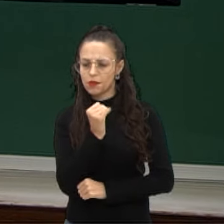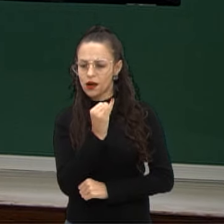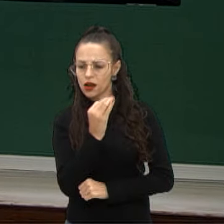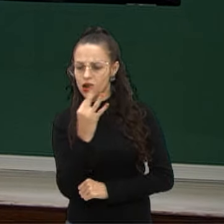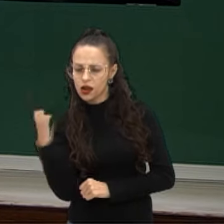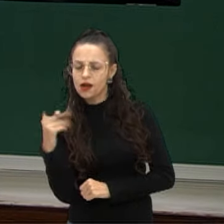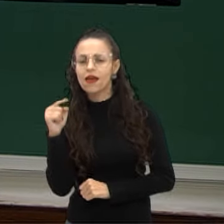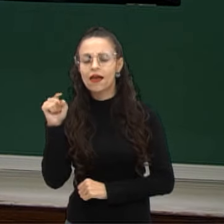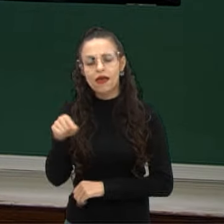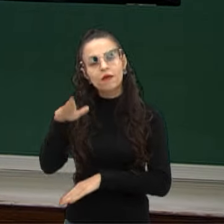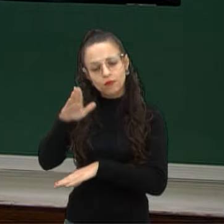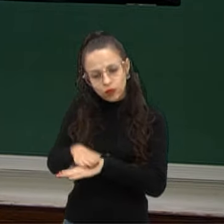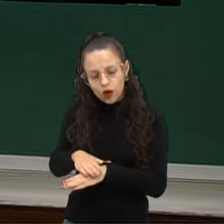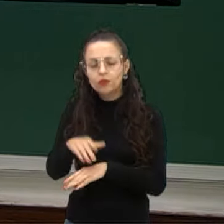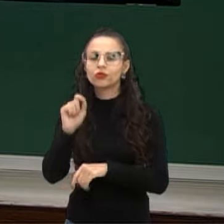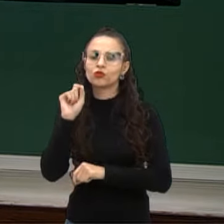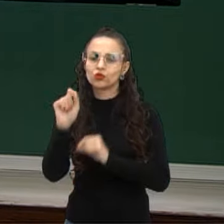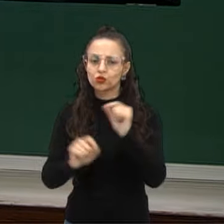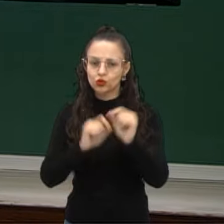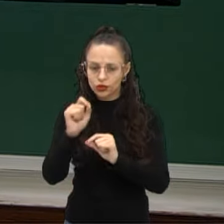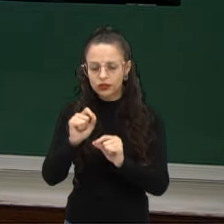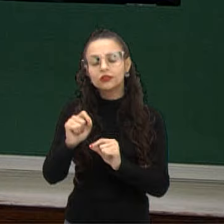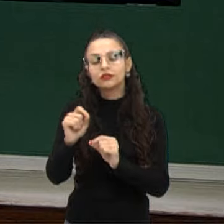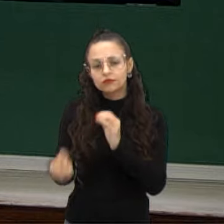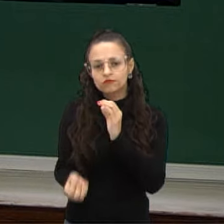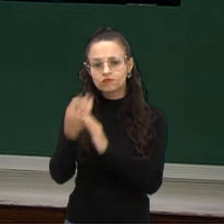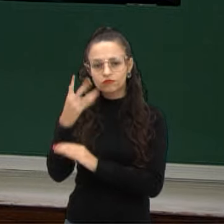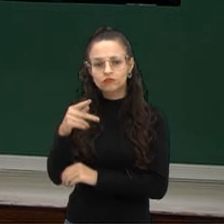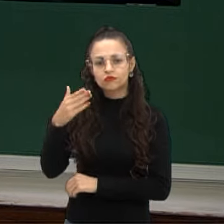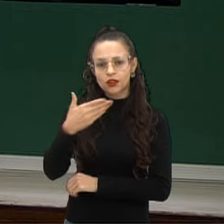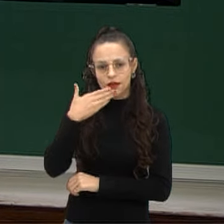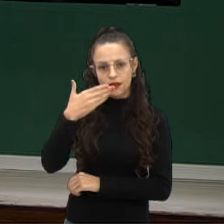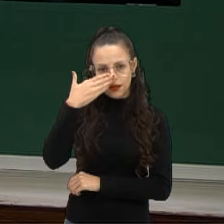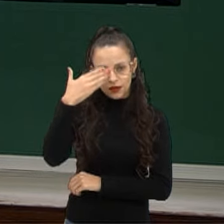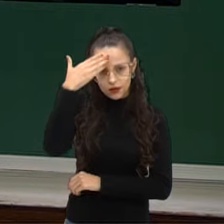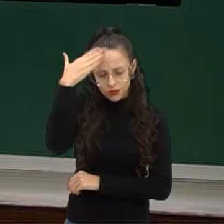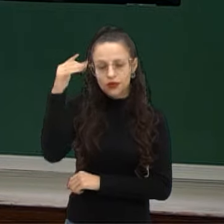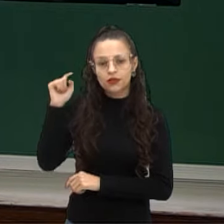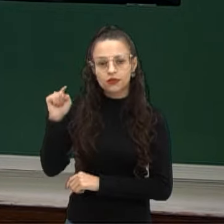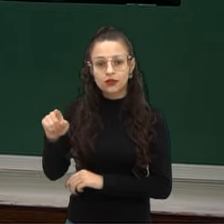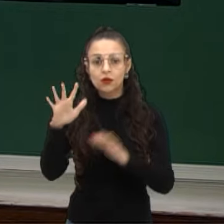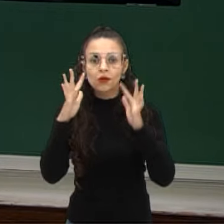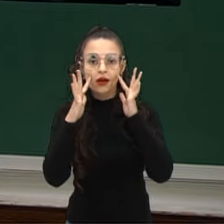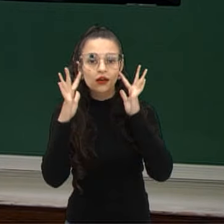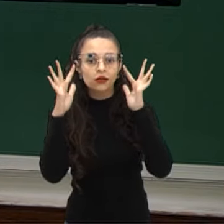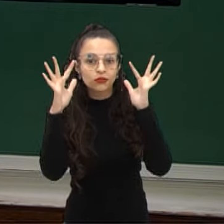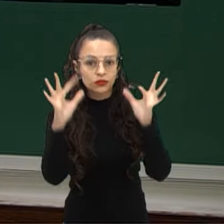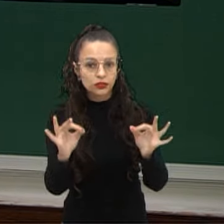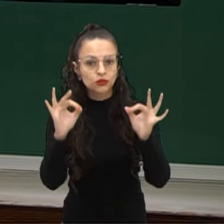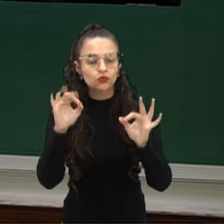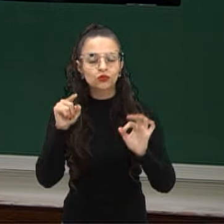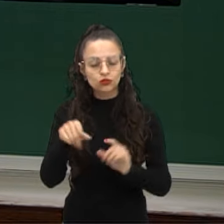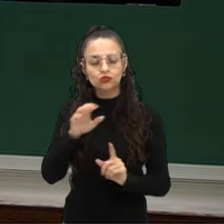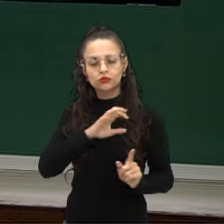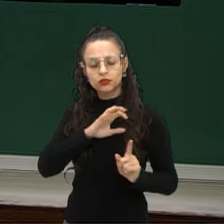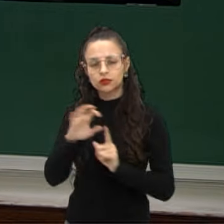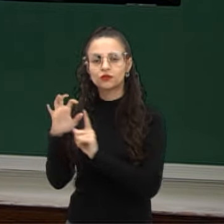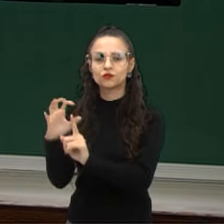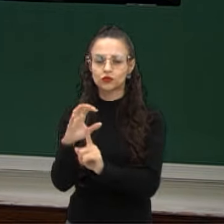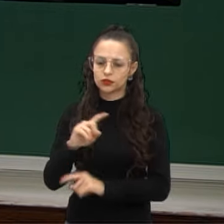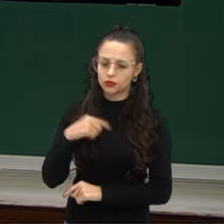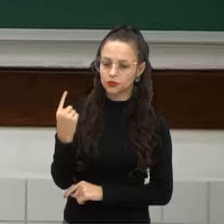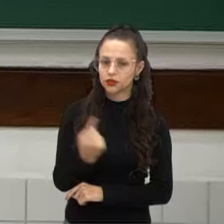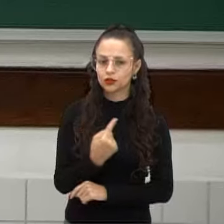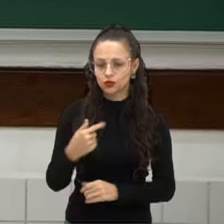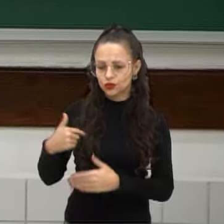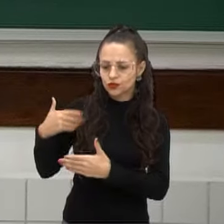hoje, eles são de origem arábicas, né? Lá da Arábia. Então, presta atenção o quanto que essa influência traz para a gente